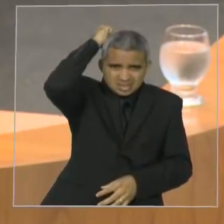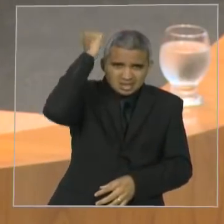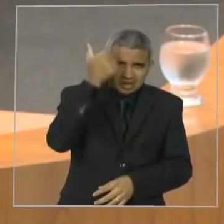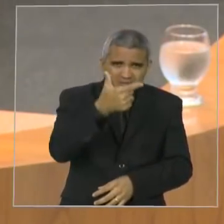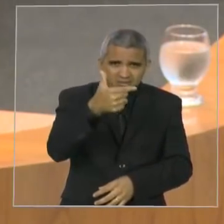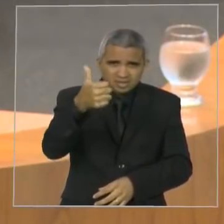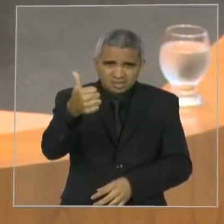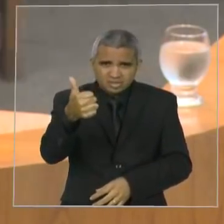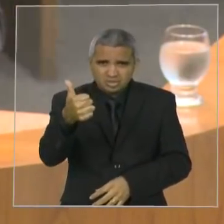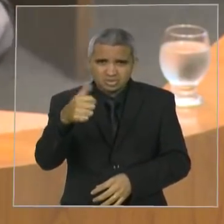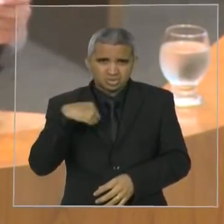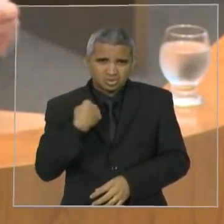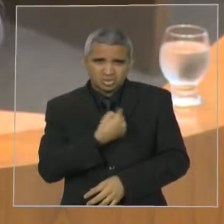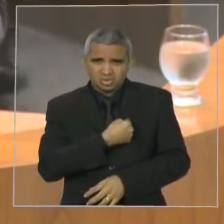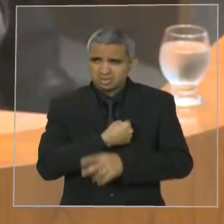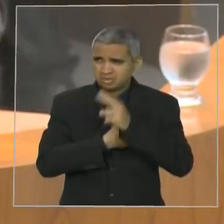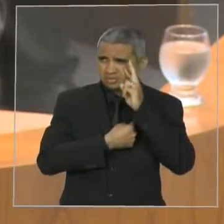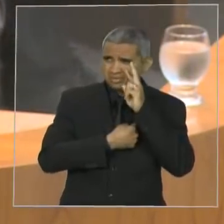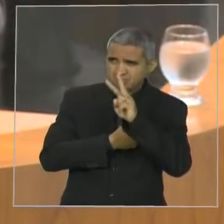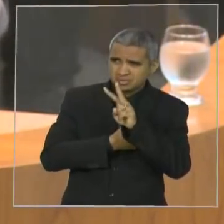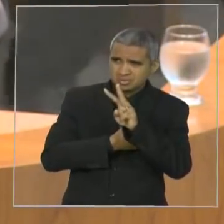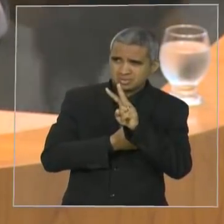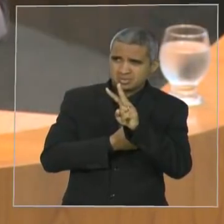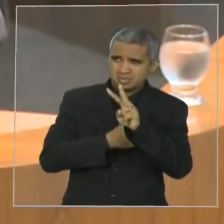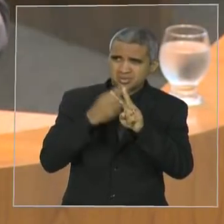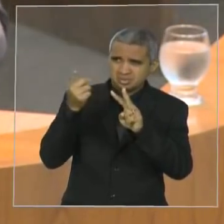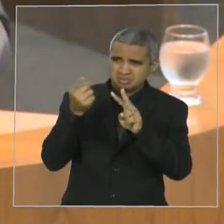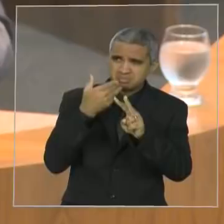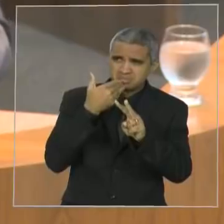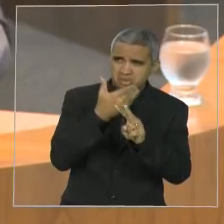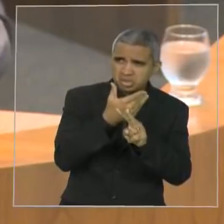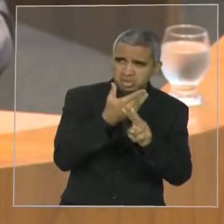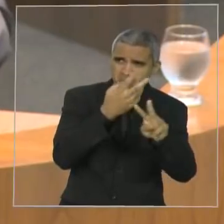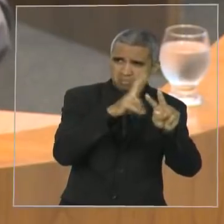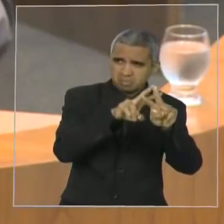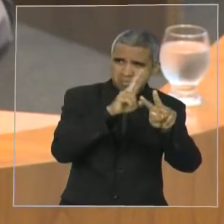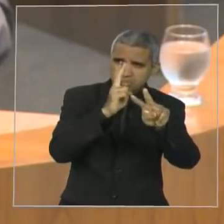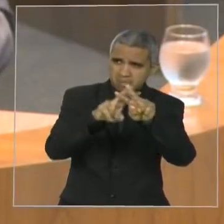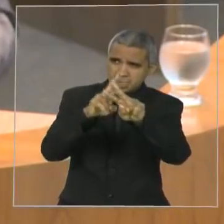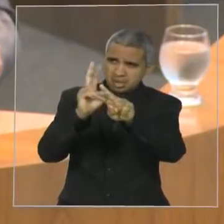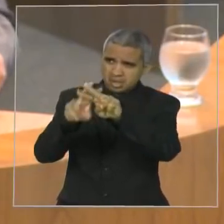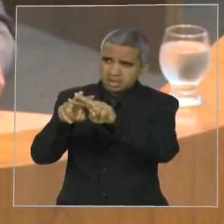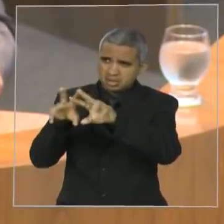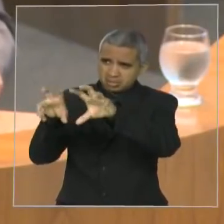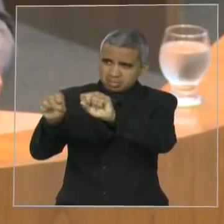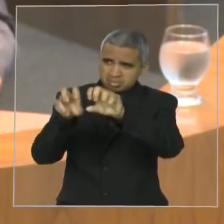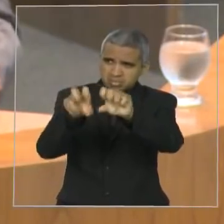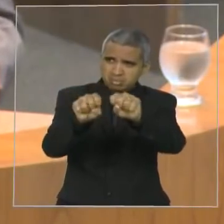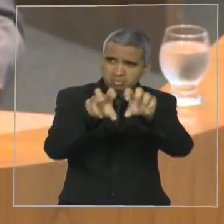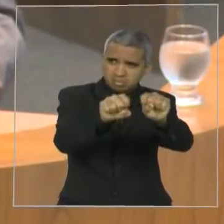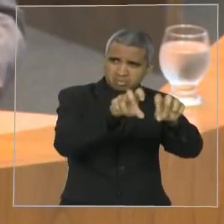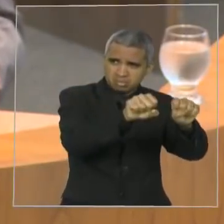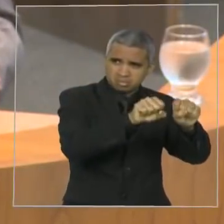Já o coronel Vilas Boas, ratificado pelo ministro da Defesa,